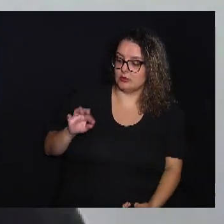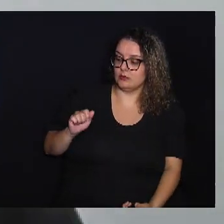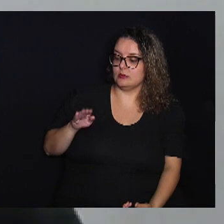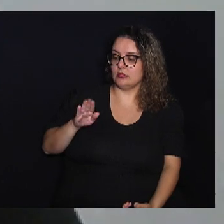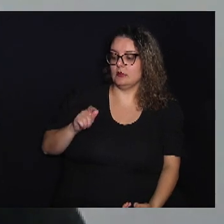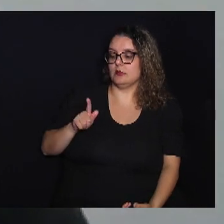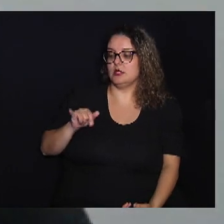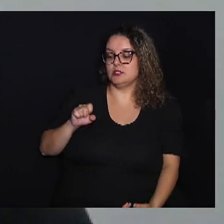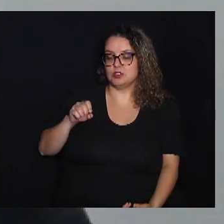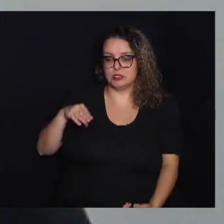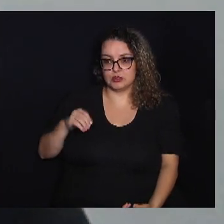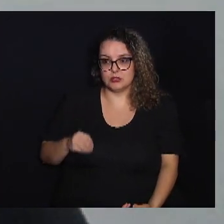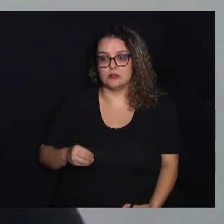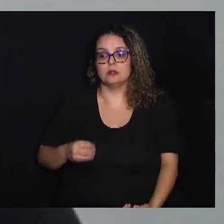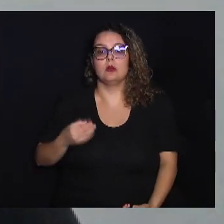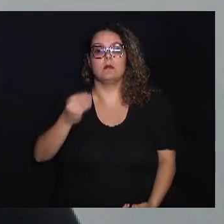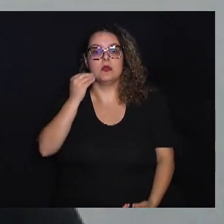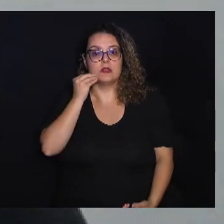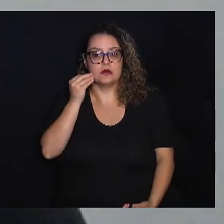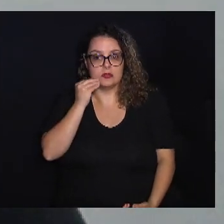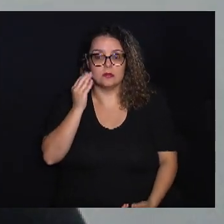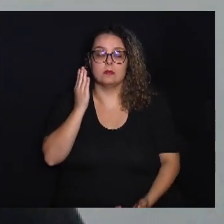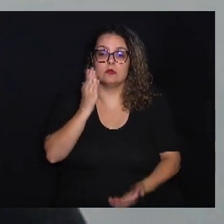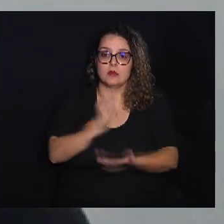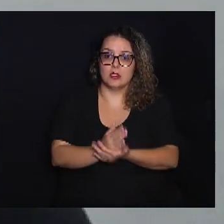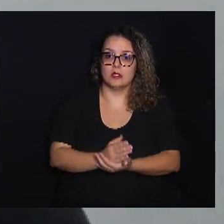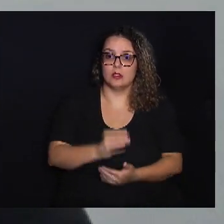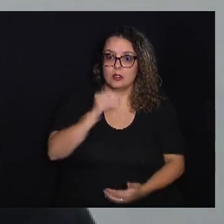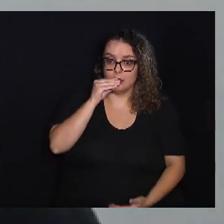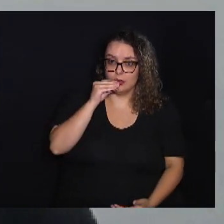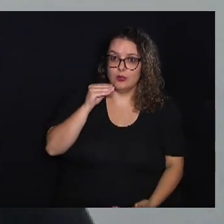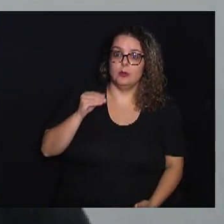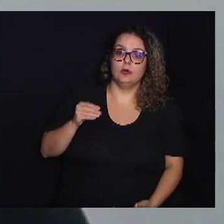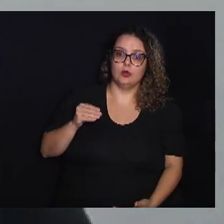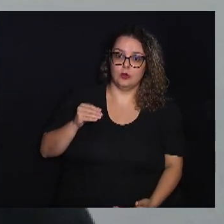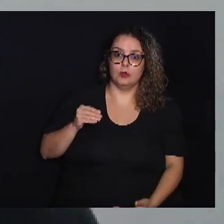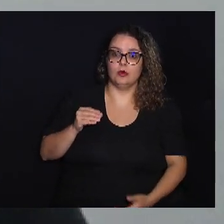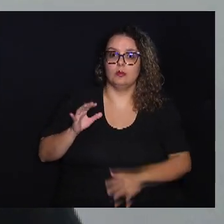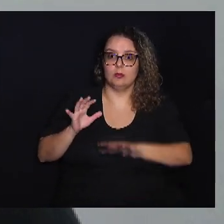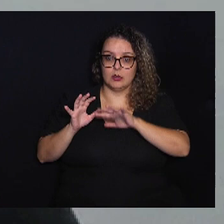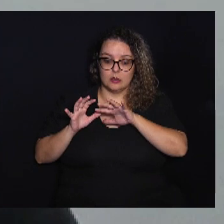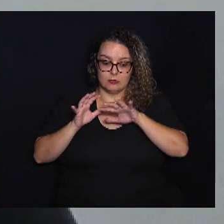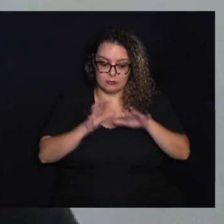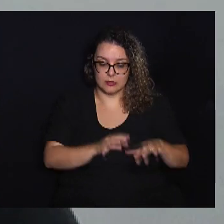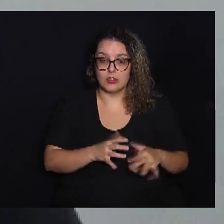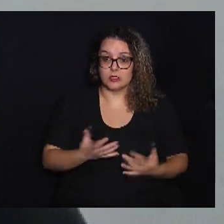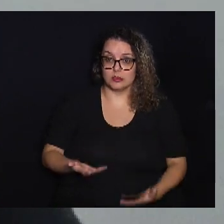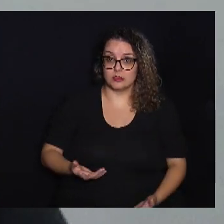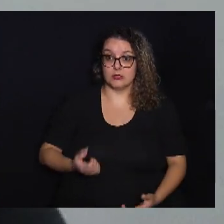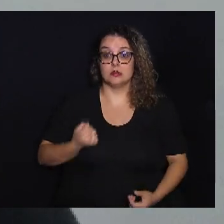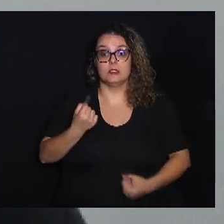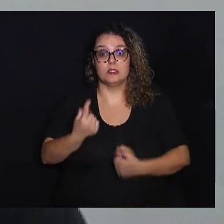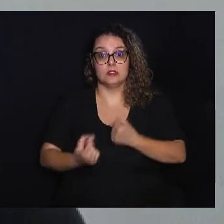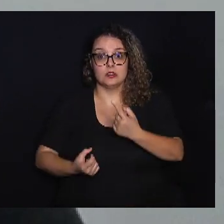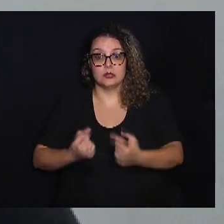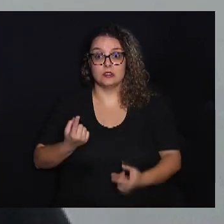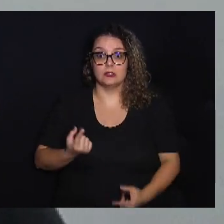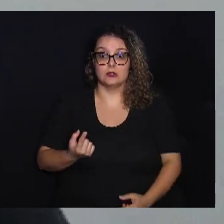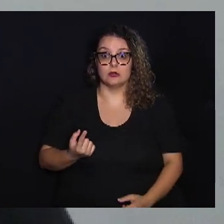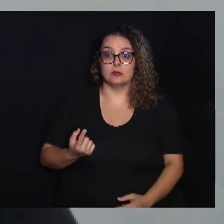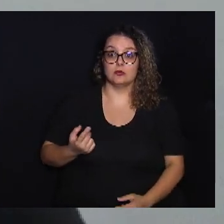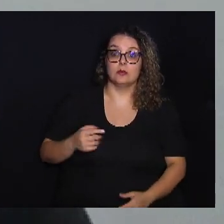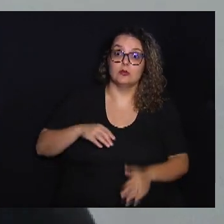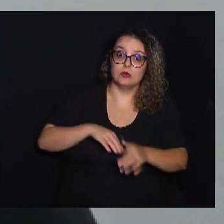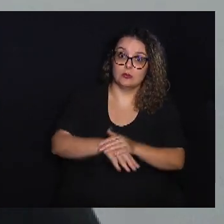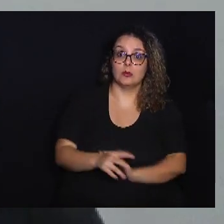parar com o cigarro eletrônico, com os dispositivos eletrônicos para fumar, e alguns mantêm o hábito duplo, né, que é o mais